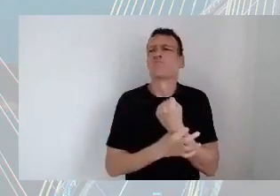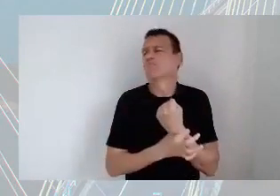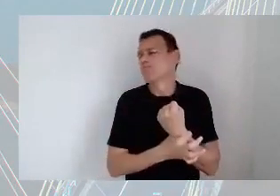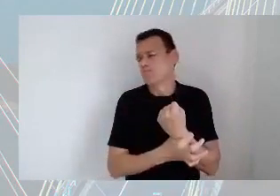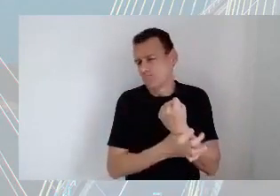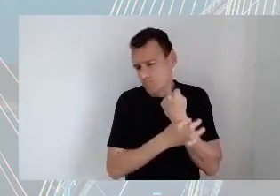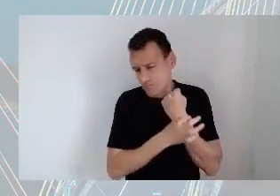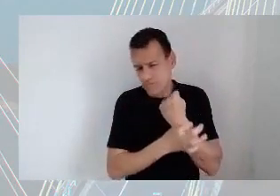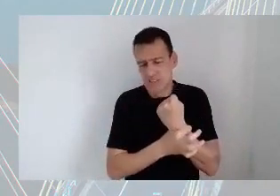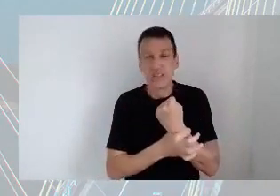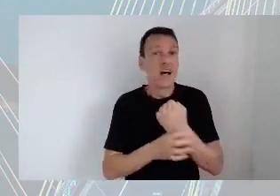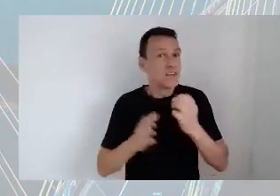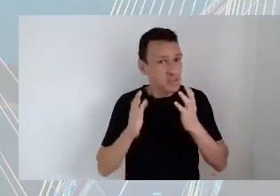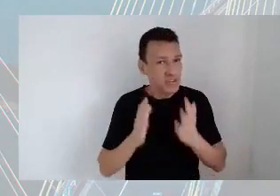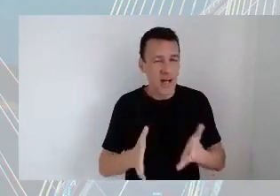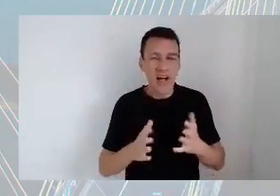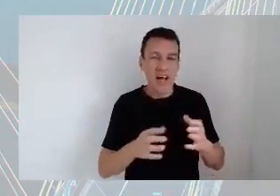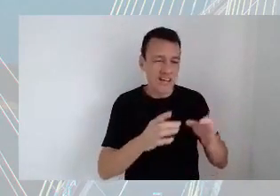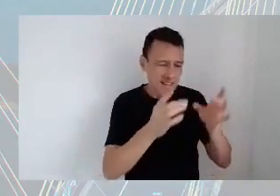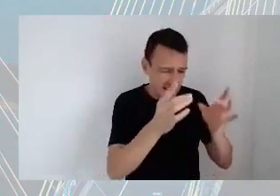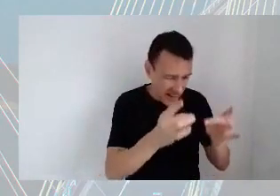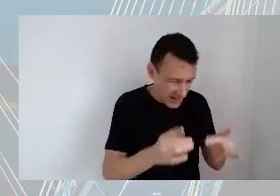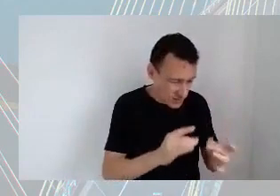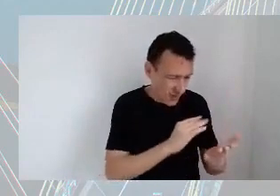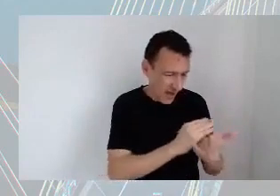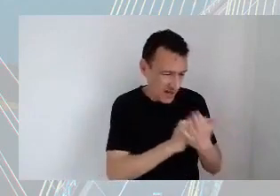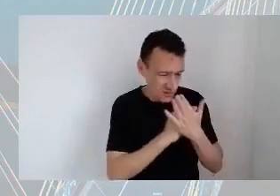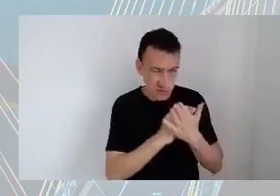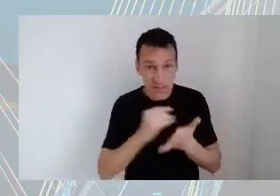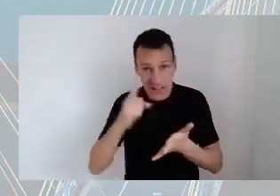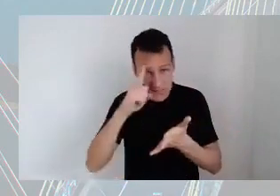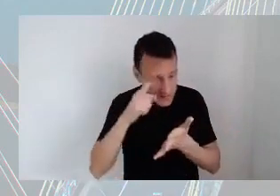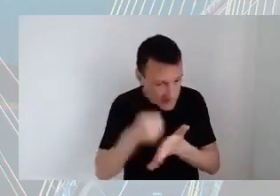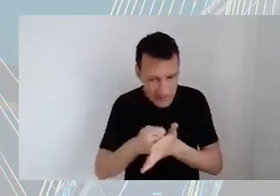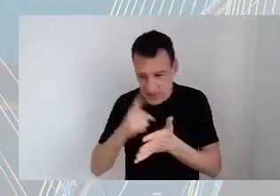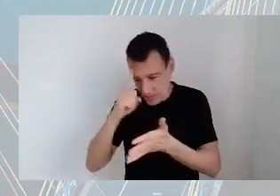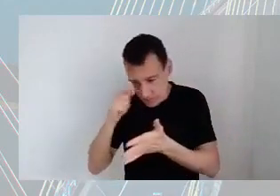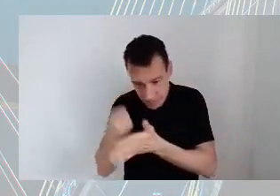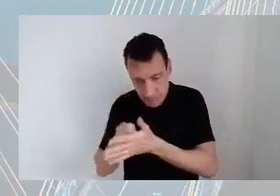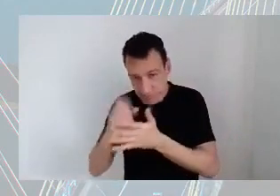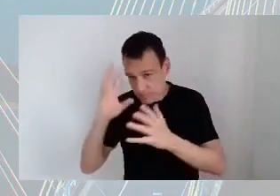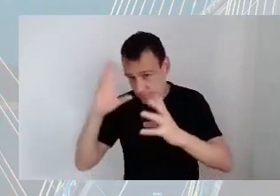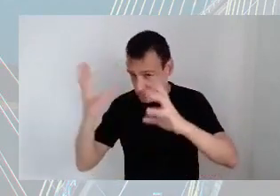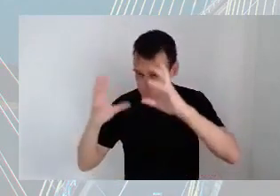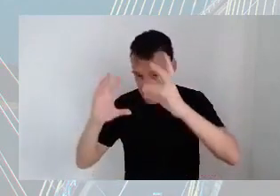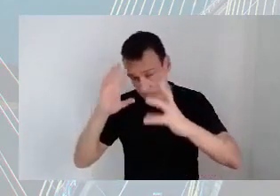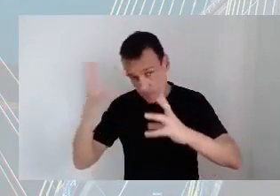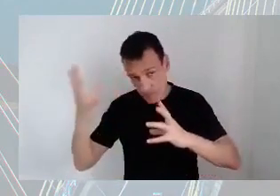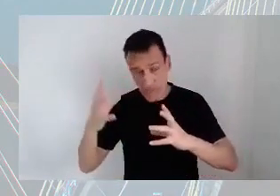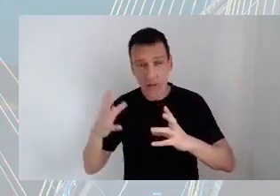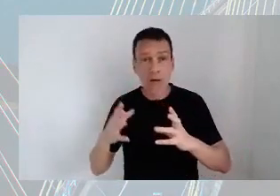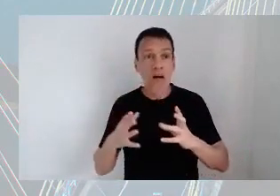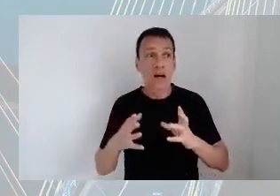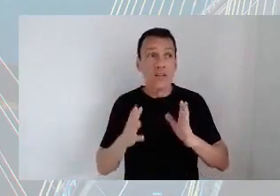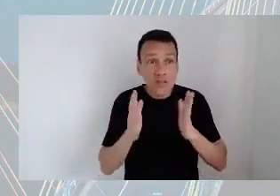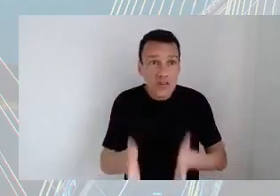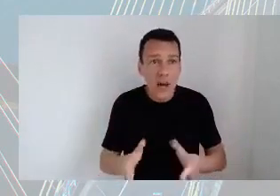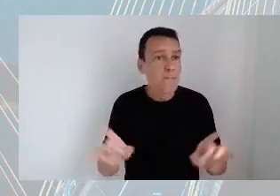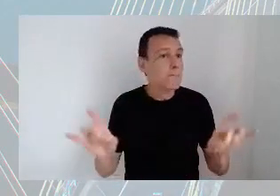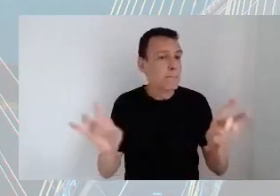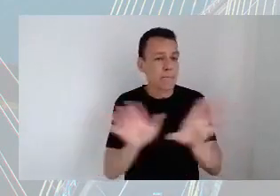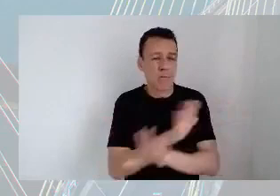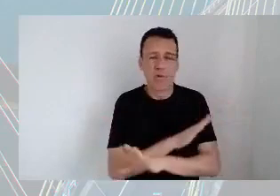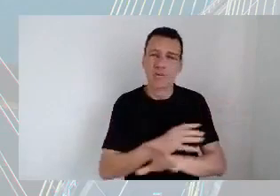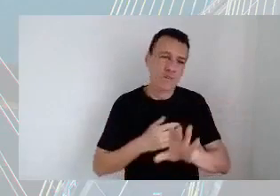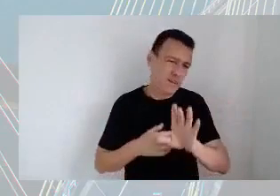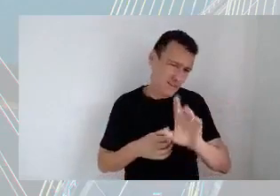data-driven. Mas, como a Maria falou, é um caso real de ganho que pode ser levado para o board, né, que conscientiza da importância de investir em